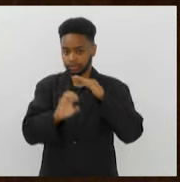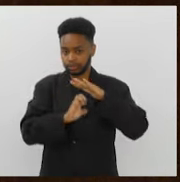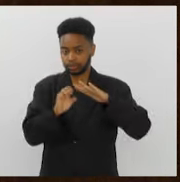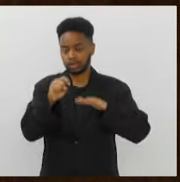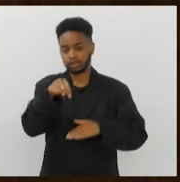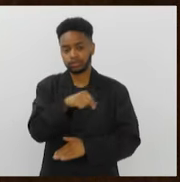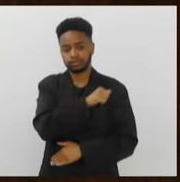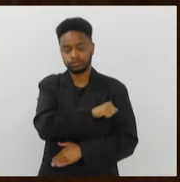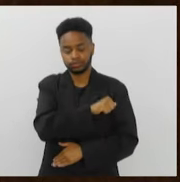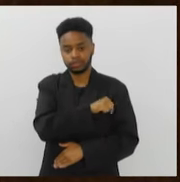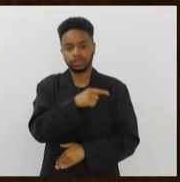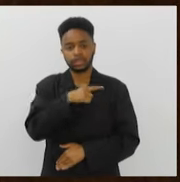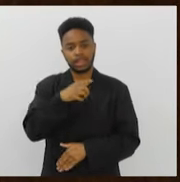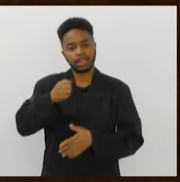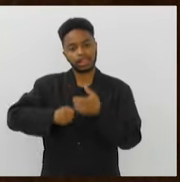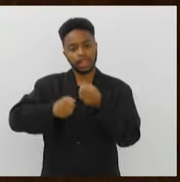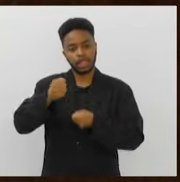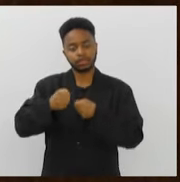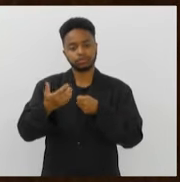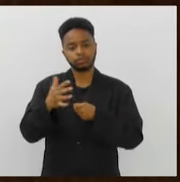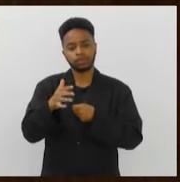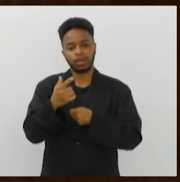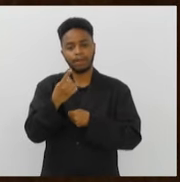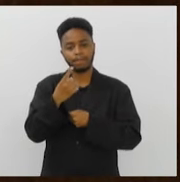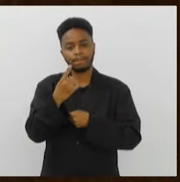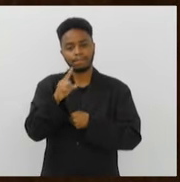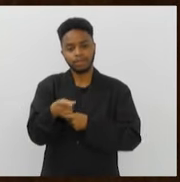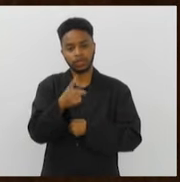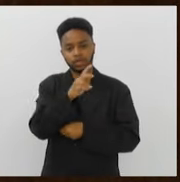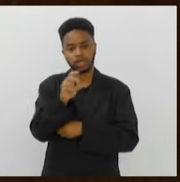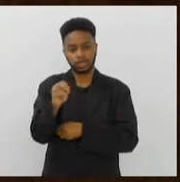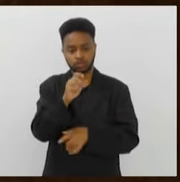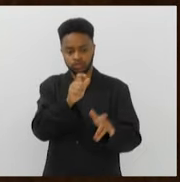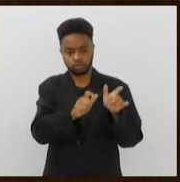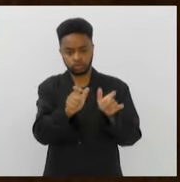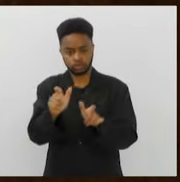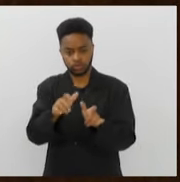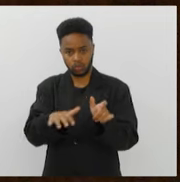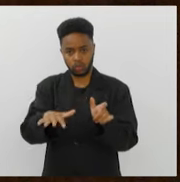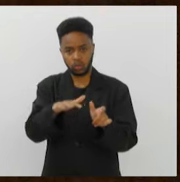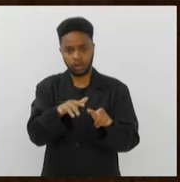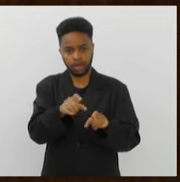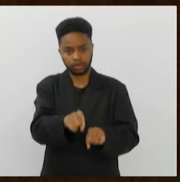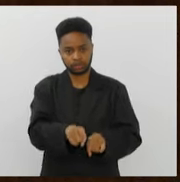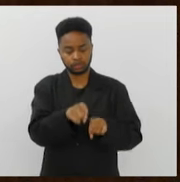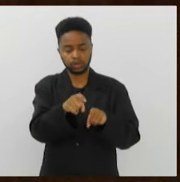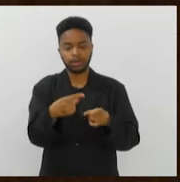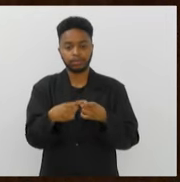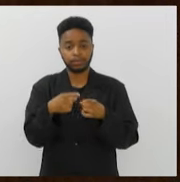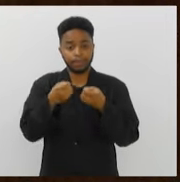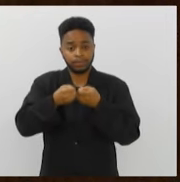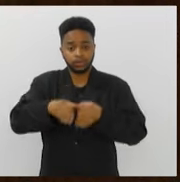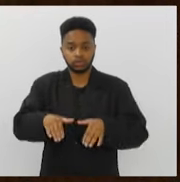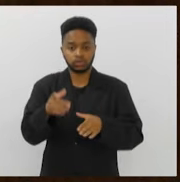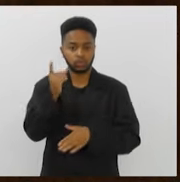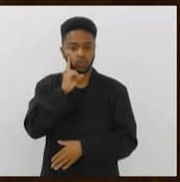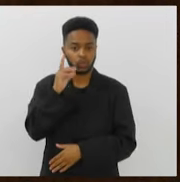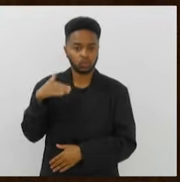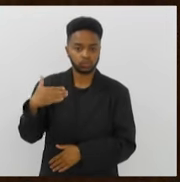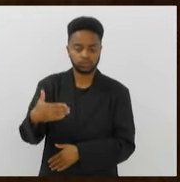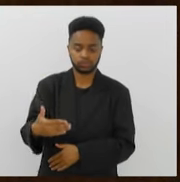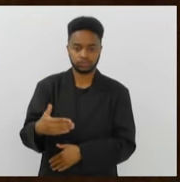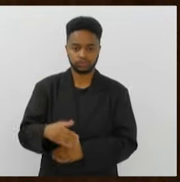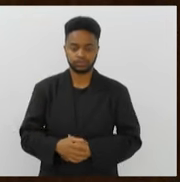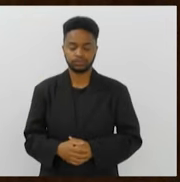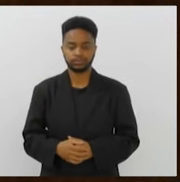recebe produção leiteira de mais de 1.500 produtores rurais que estão sendo prejudicados no dia a dia, André. Então,